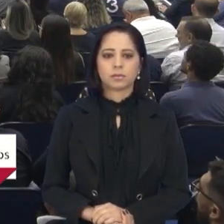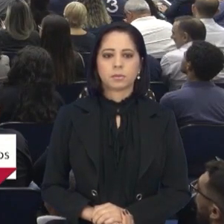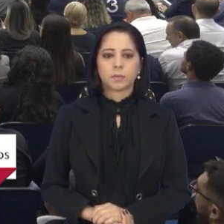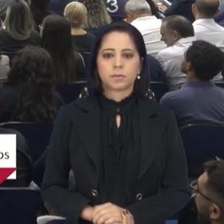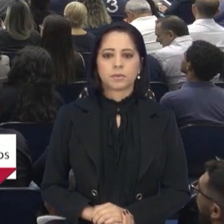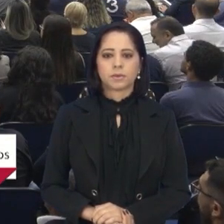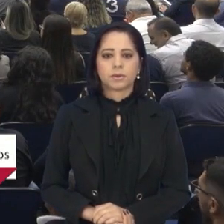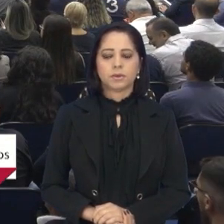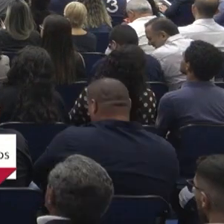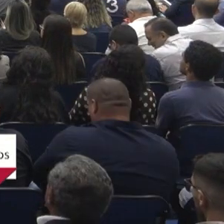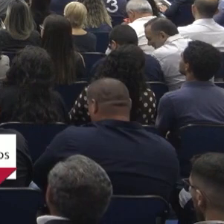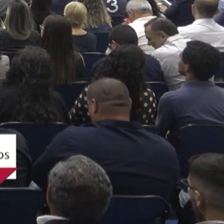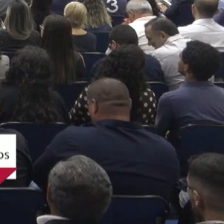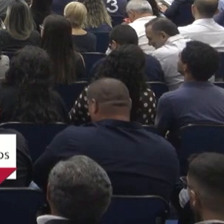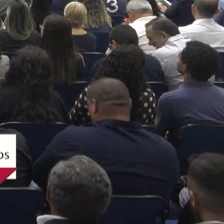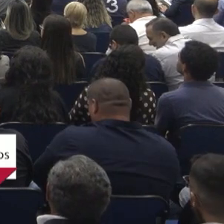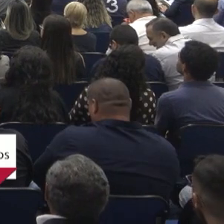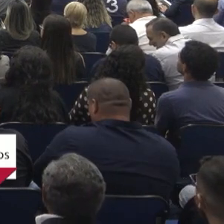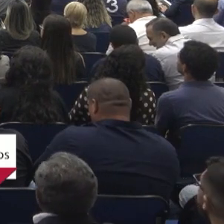Obrigado